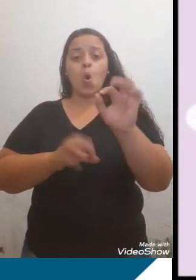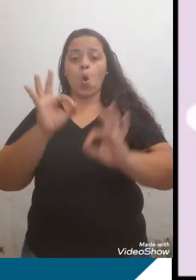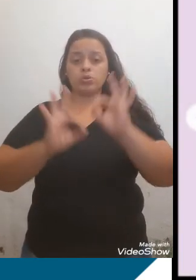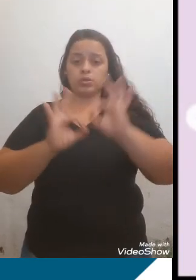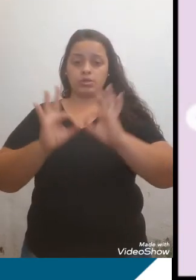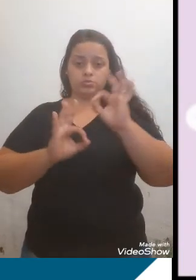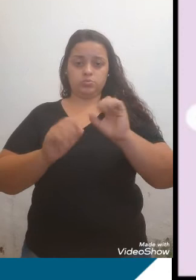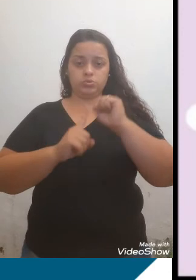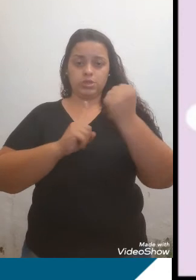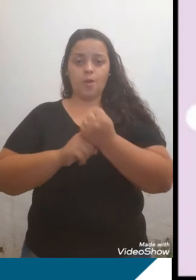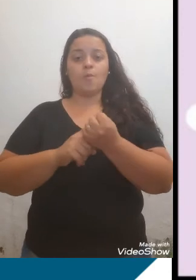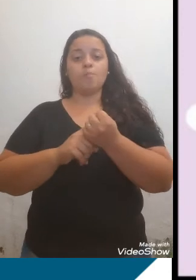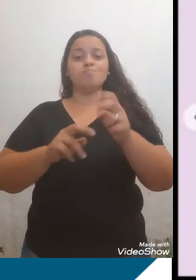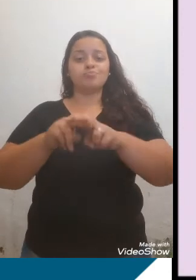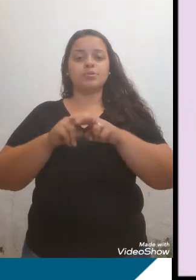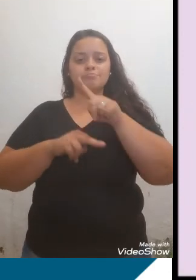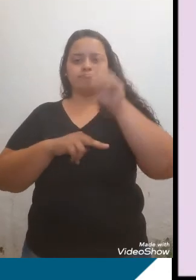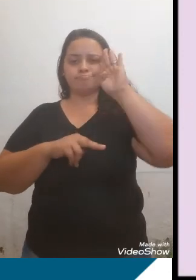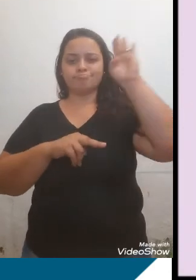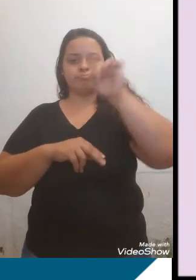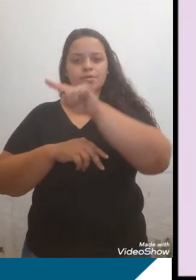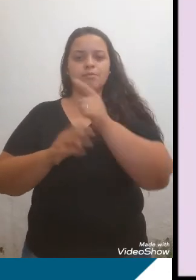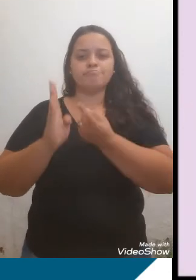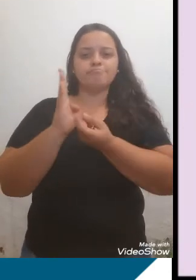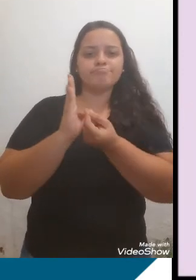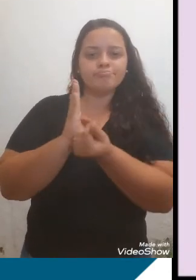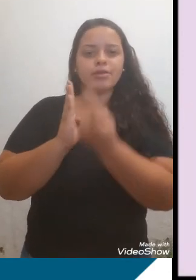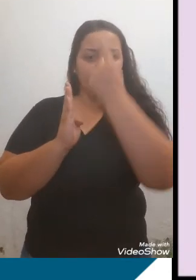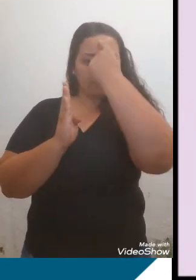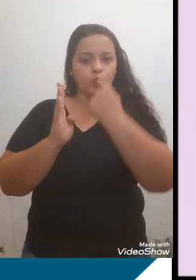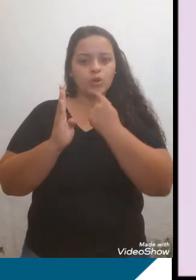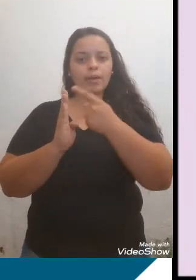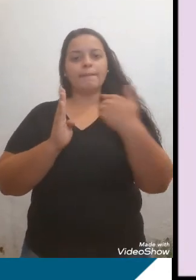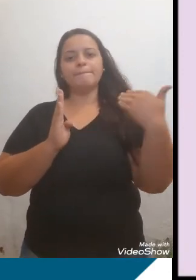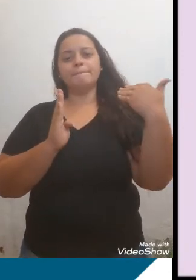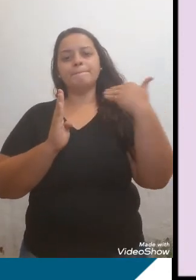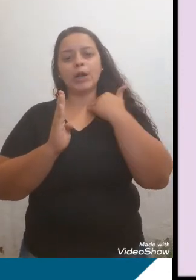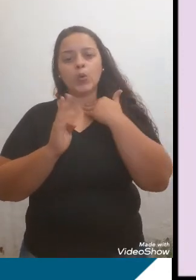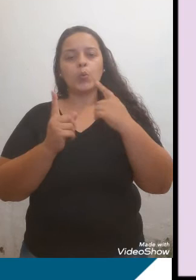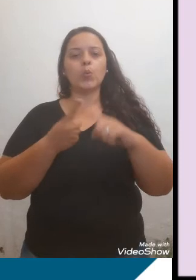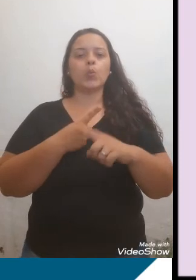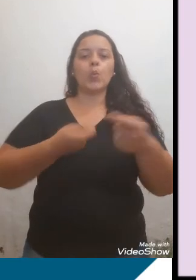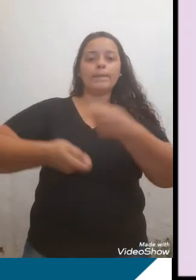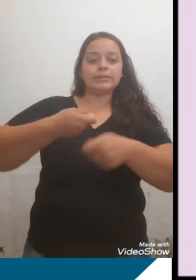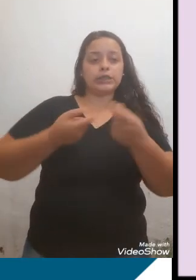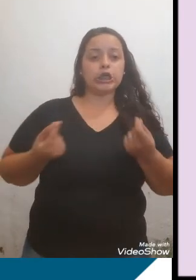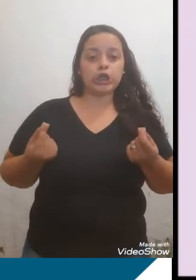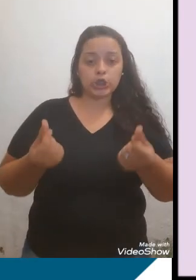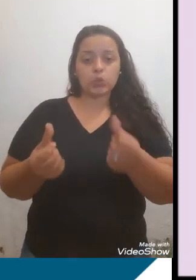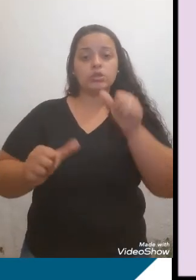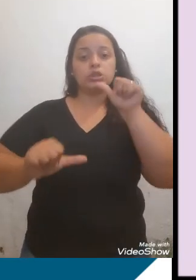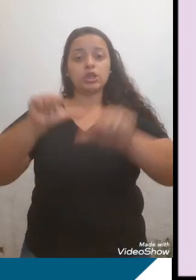ascensão da burguesia, principalmente com figuras de banqueiros, de industriais, de comerciantes ricos que vão